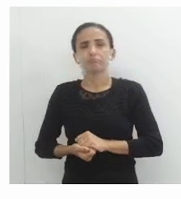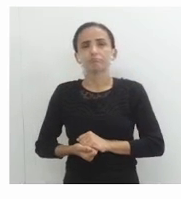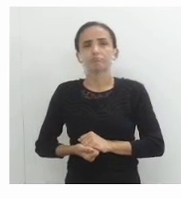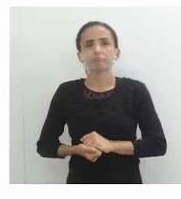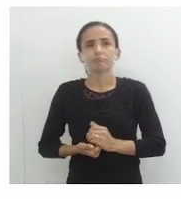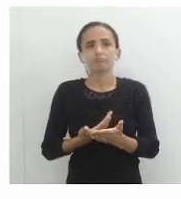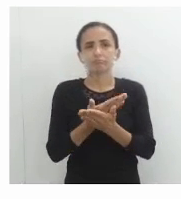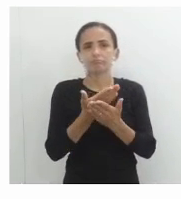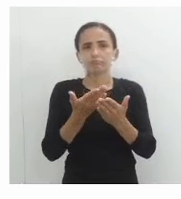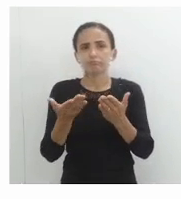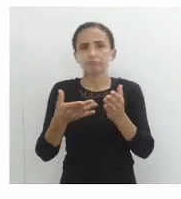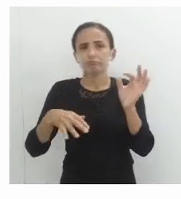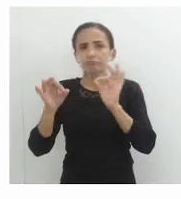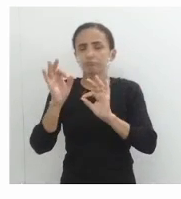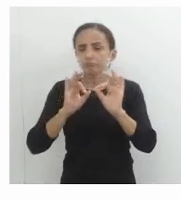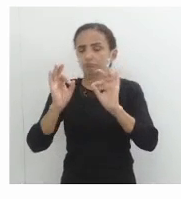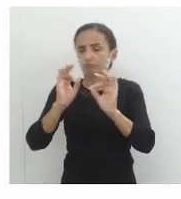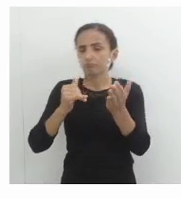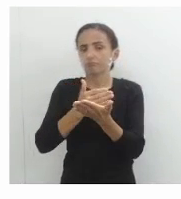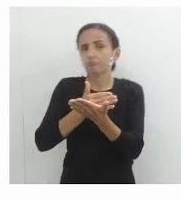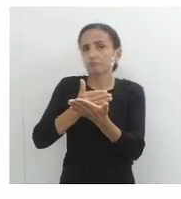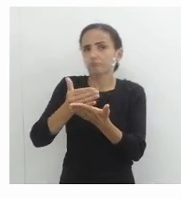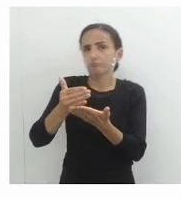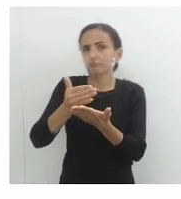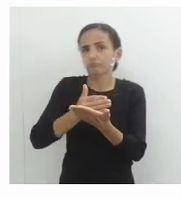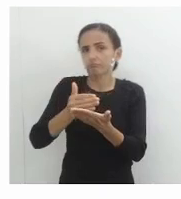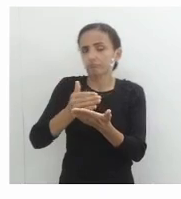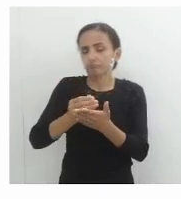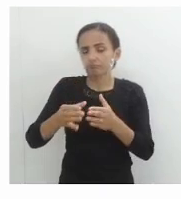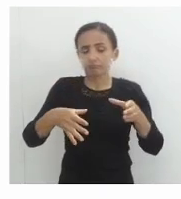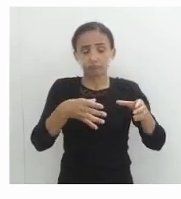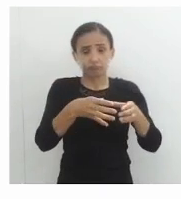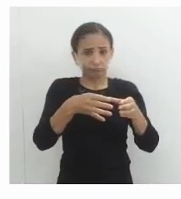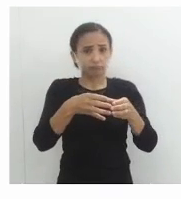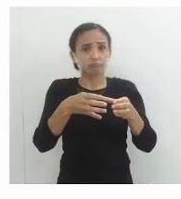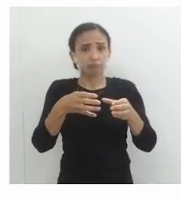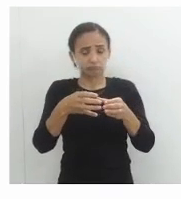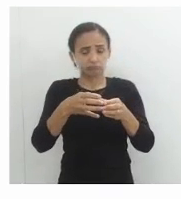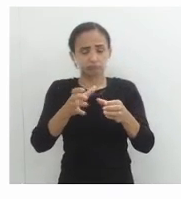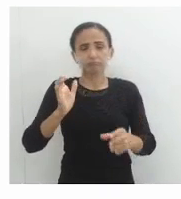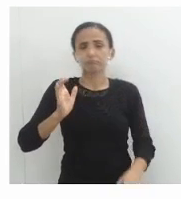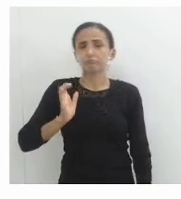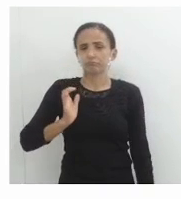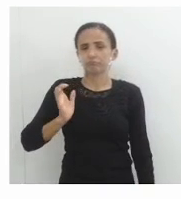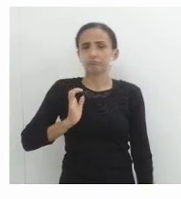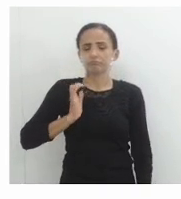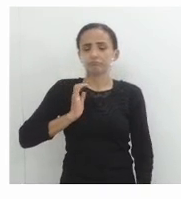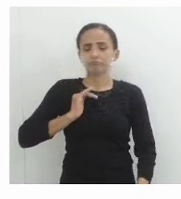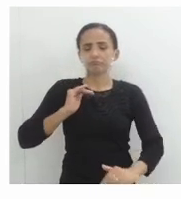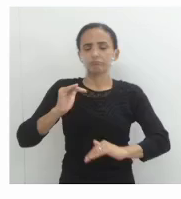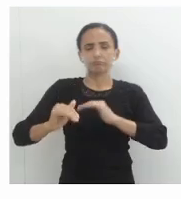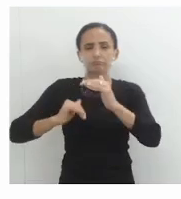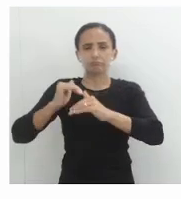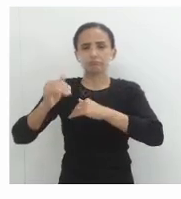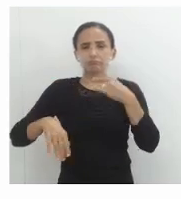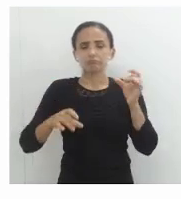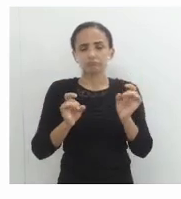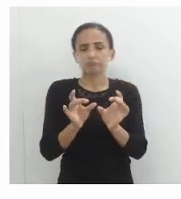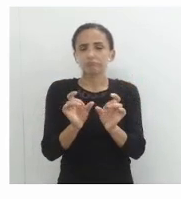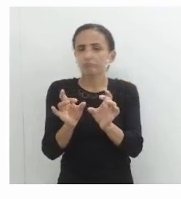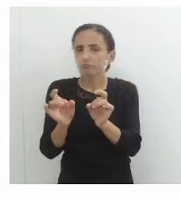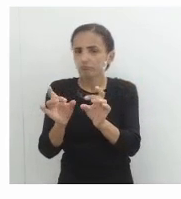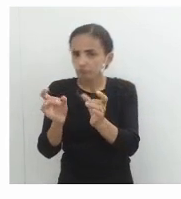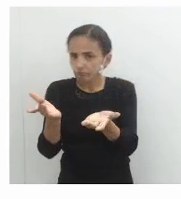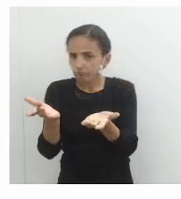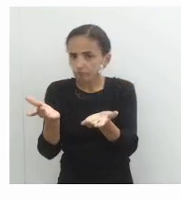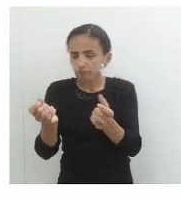e os príncipes passaram a utilizar parte das riquezas acumuladas com o desenvolvimento comercial, né, e mercantil, com